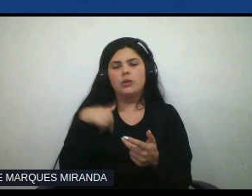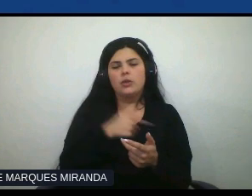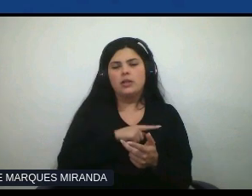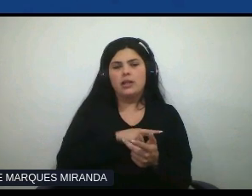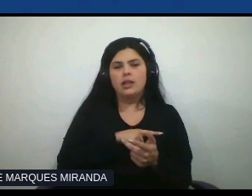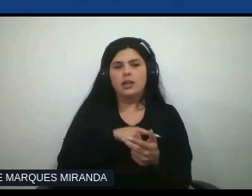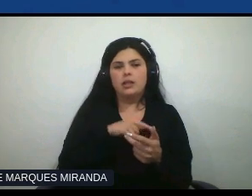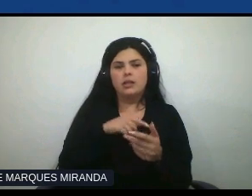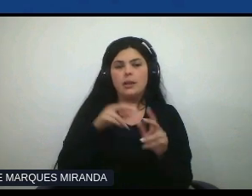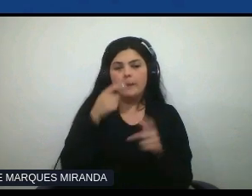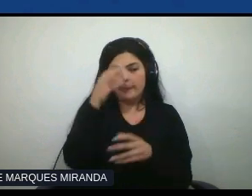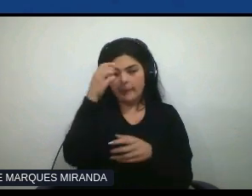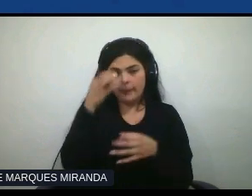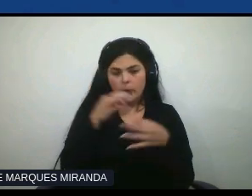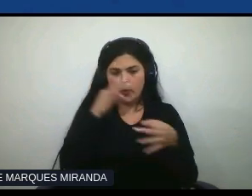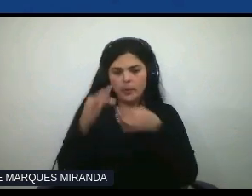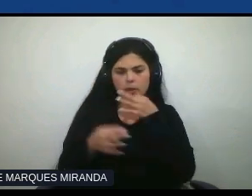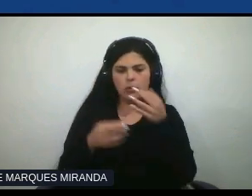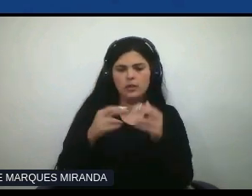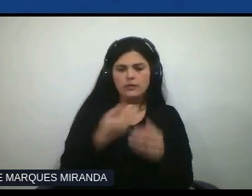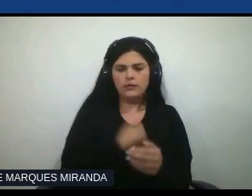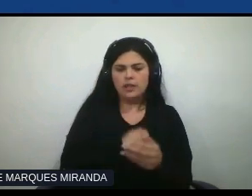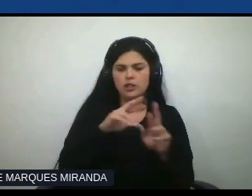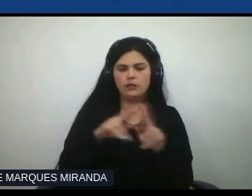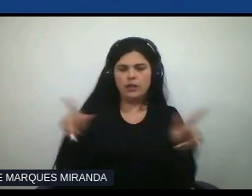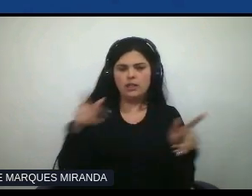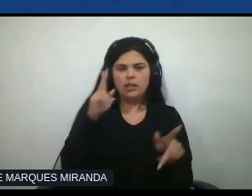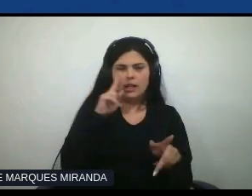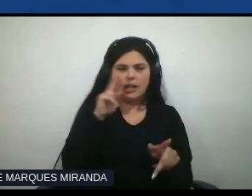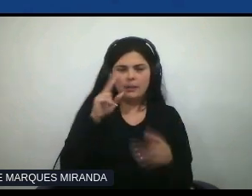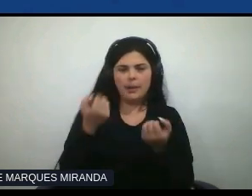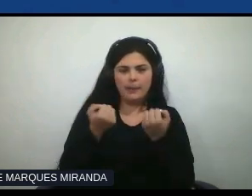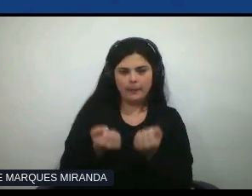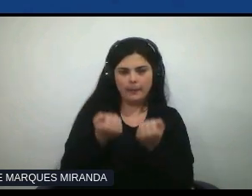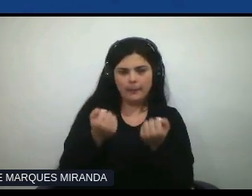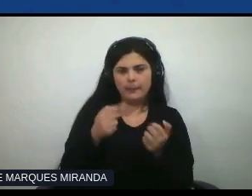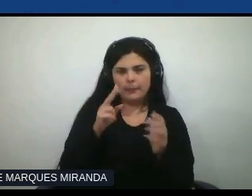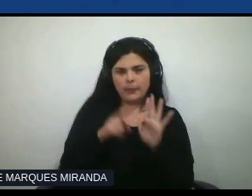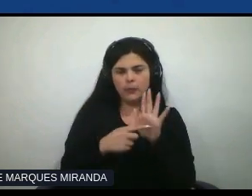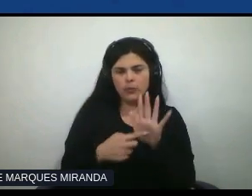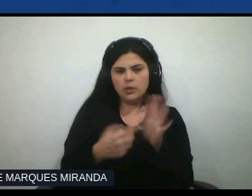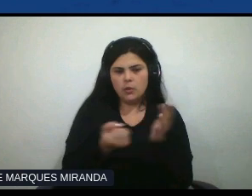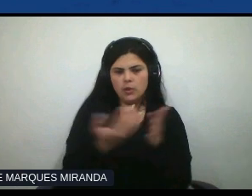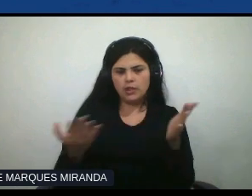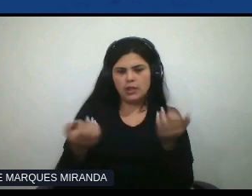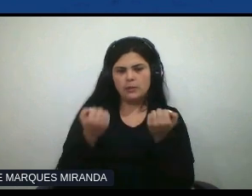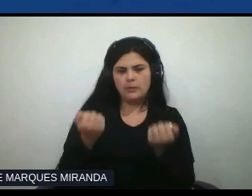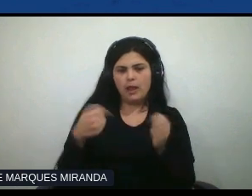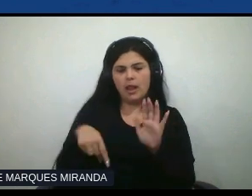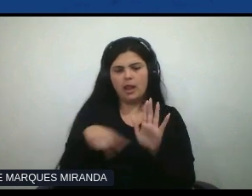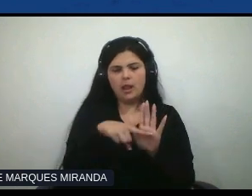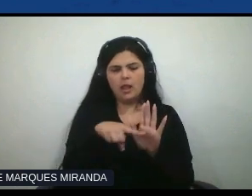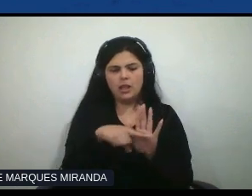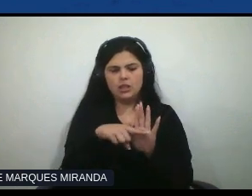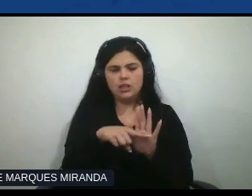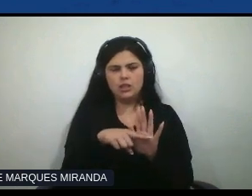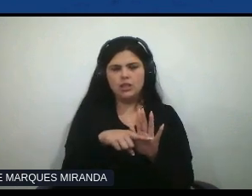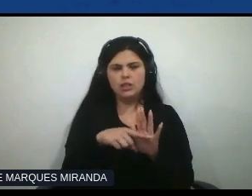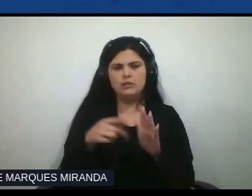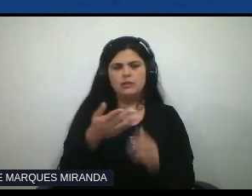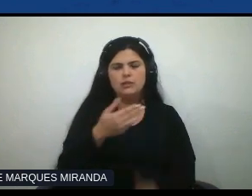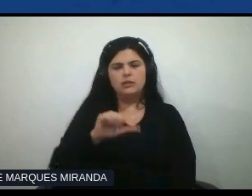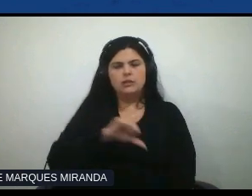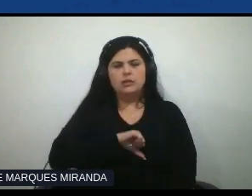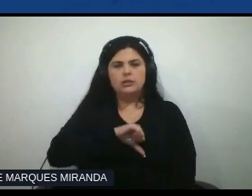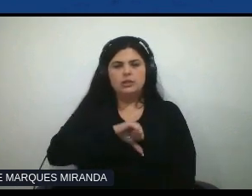backgrounds diferentes. Lembra aqueles slides que eu mostrei da carga? O quanto de carga ali negativa, de baixa estima,